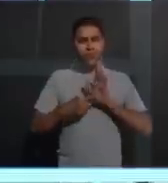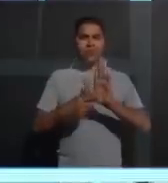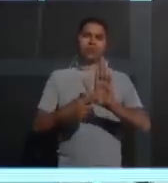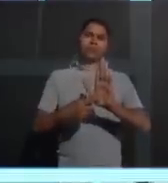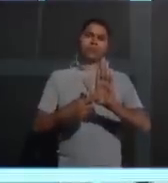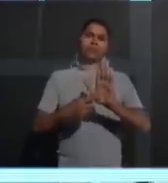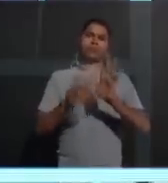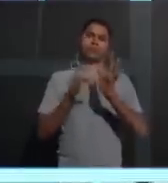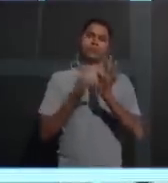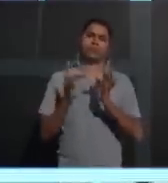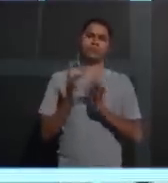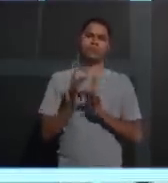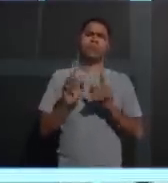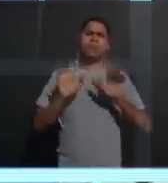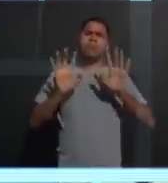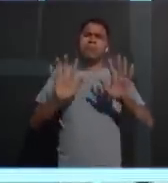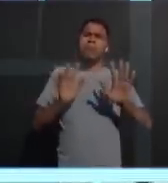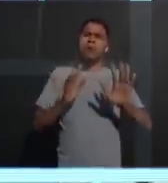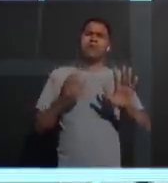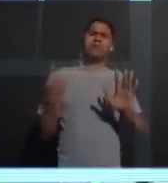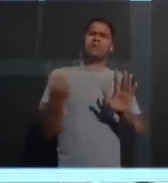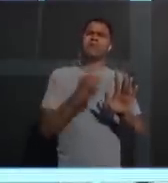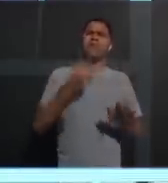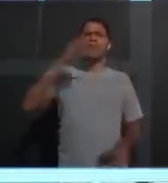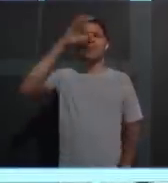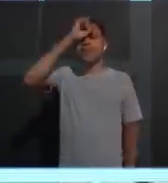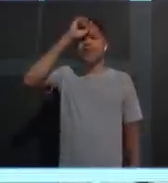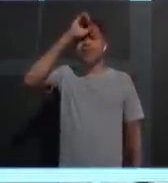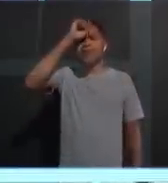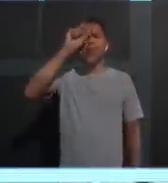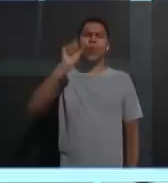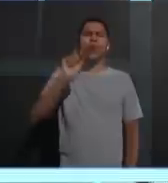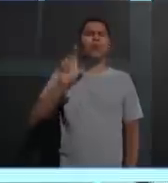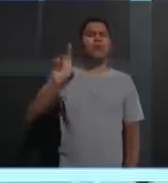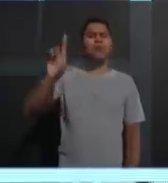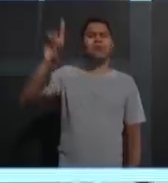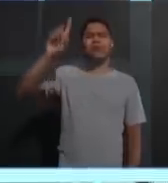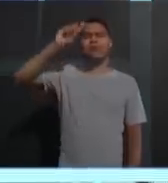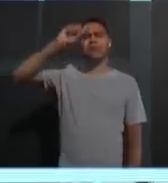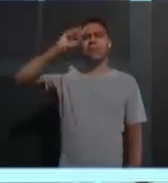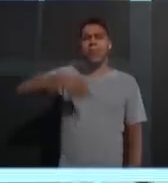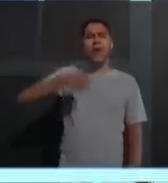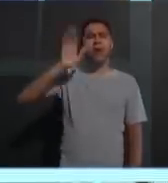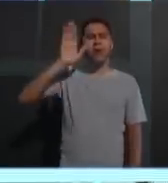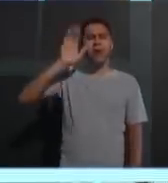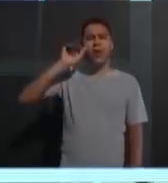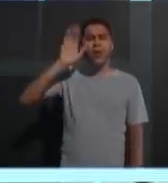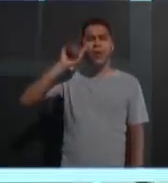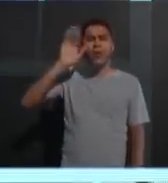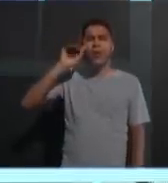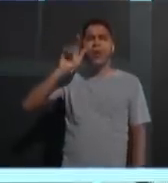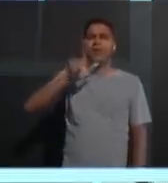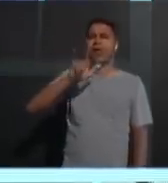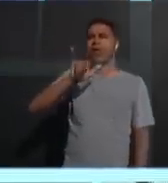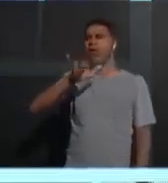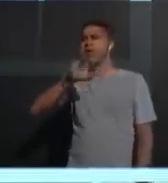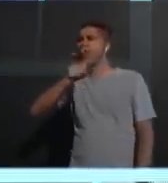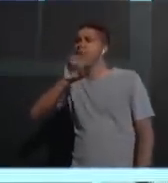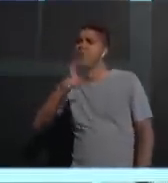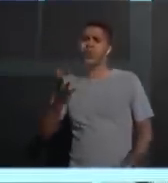cristo mas o que é que nós podemos aprender com deus que nos manda observar os lírios do campo